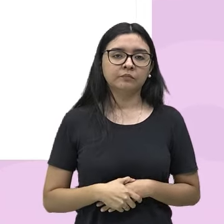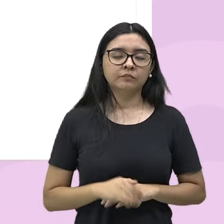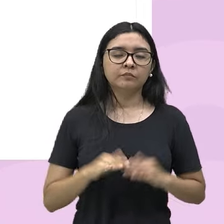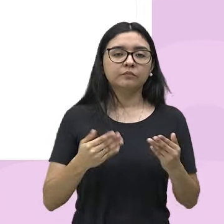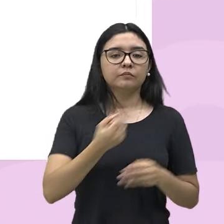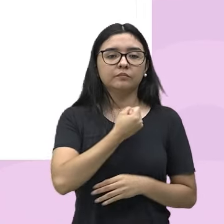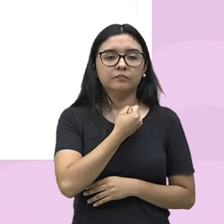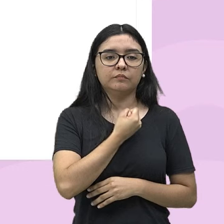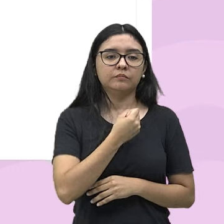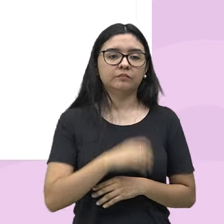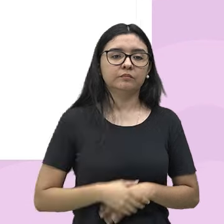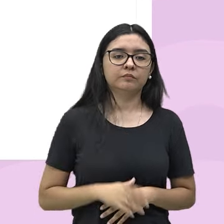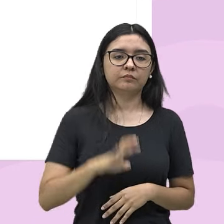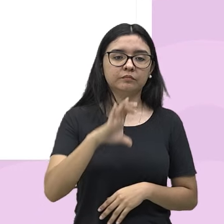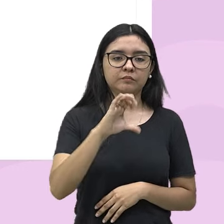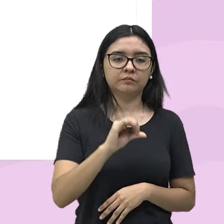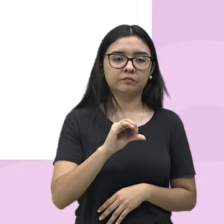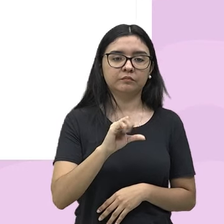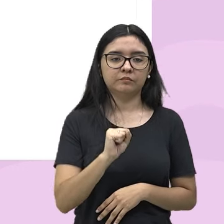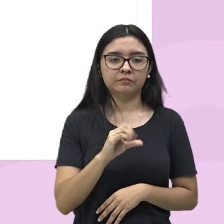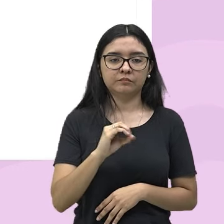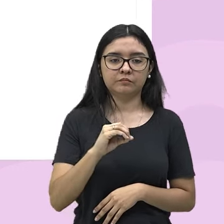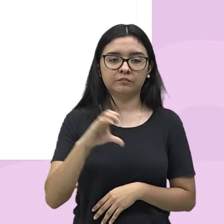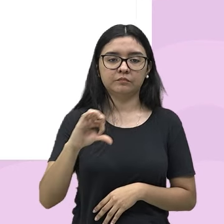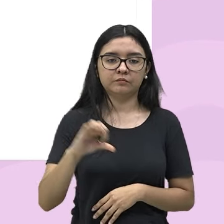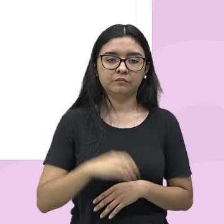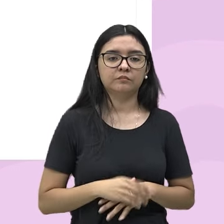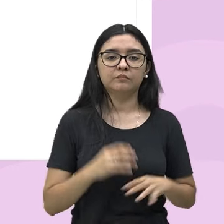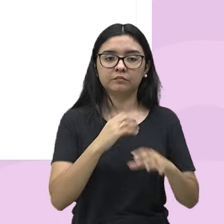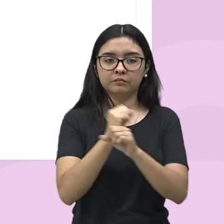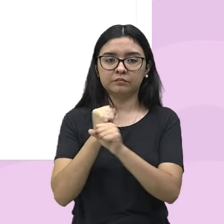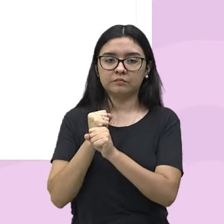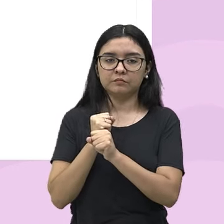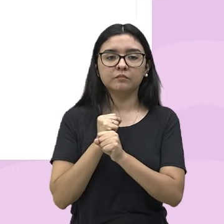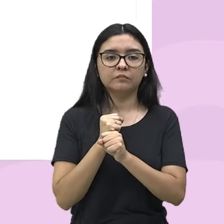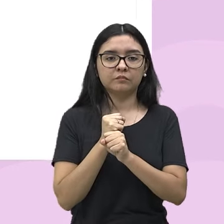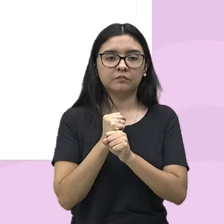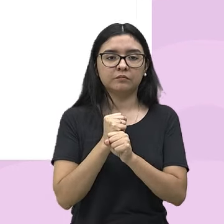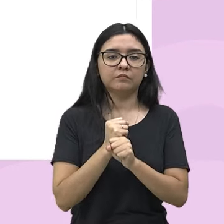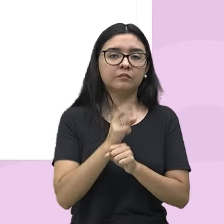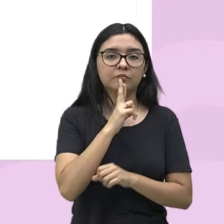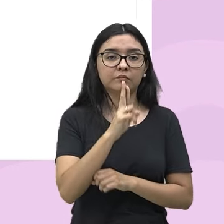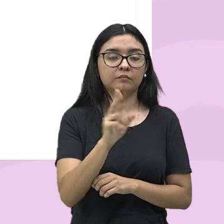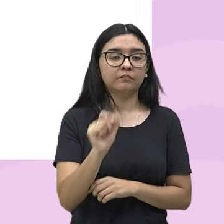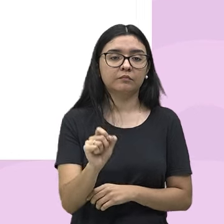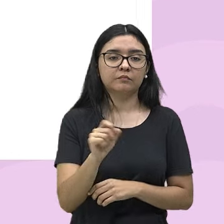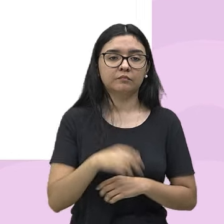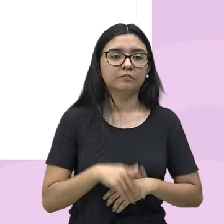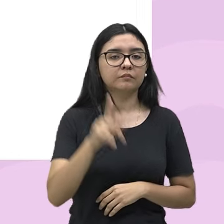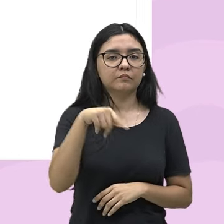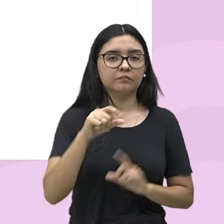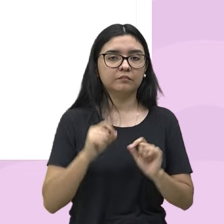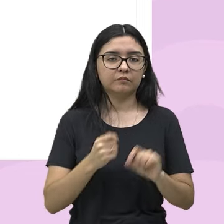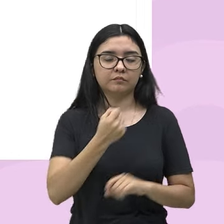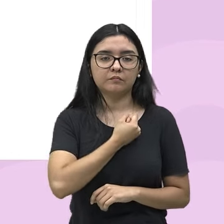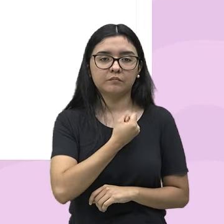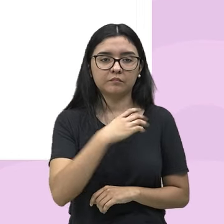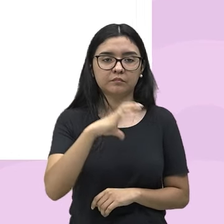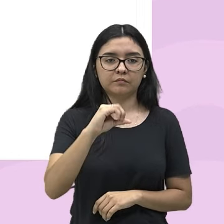número 9.809. Calcular. Calculadora nos deu a resposta. O